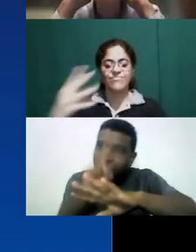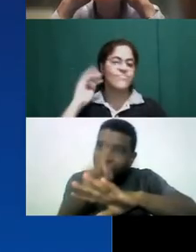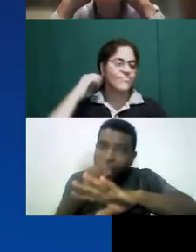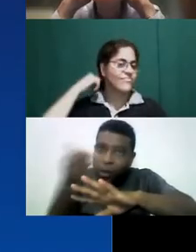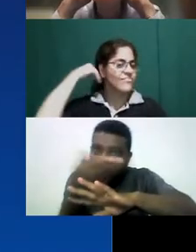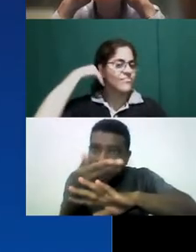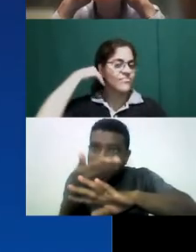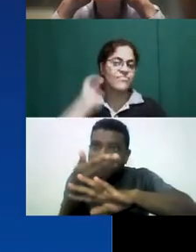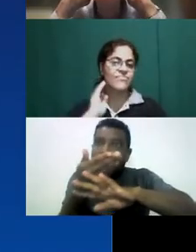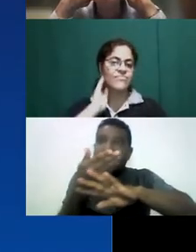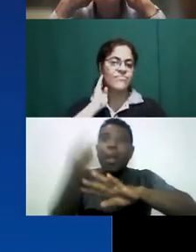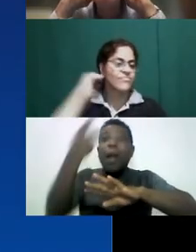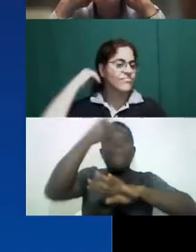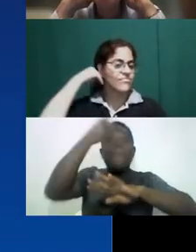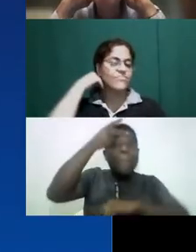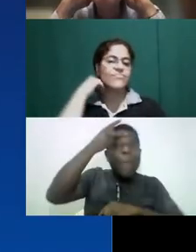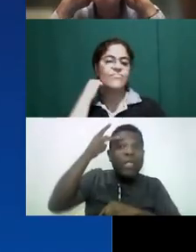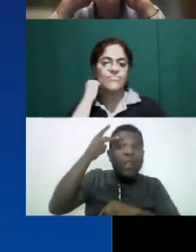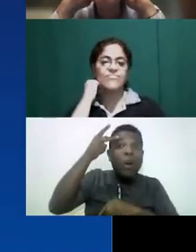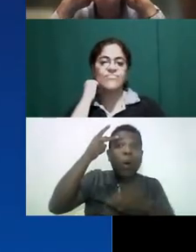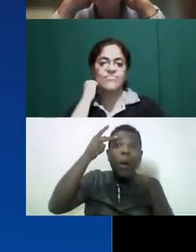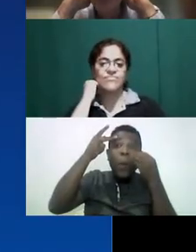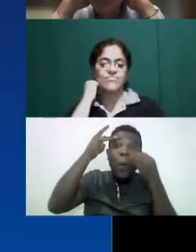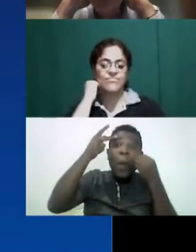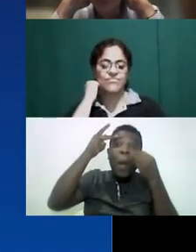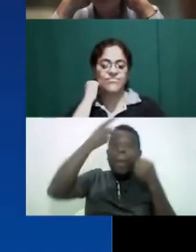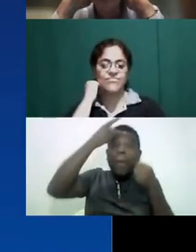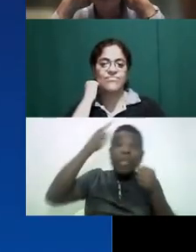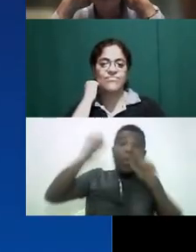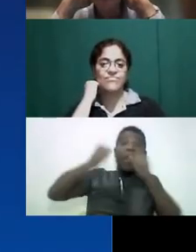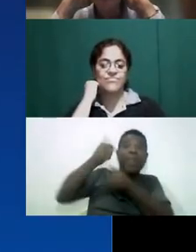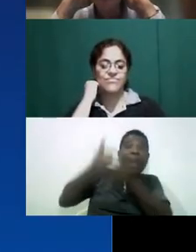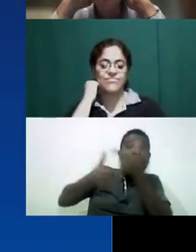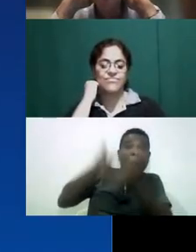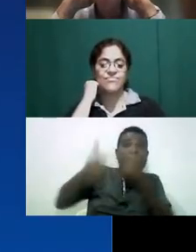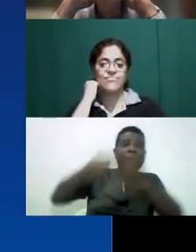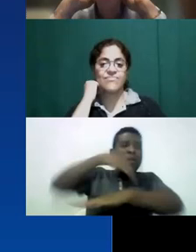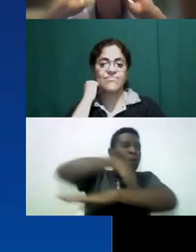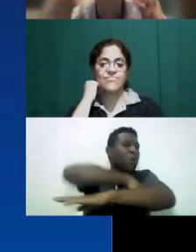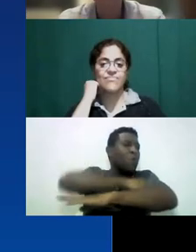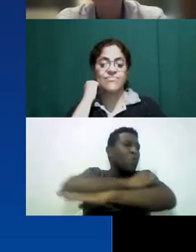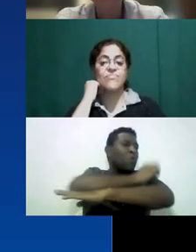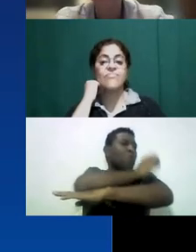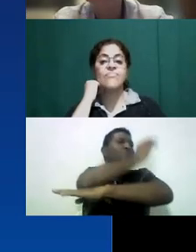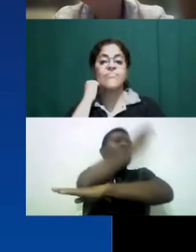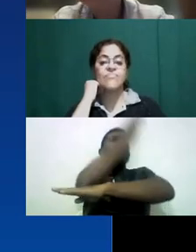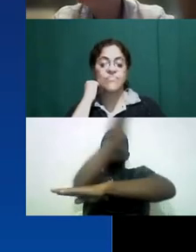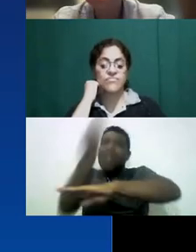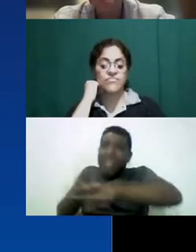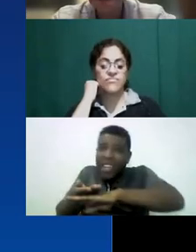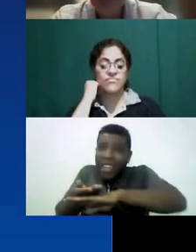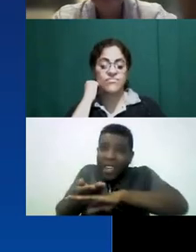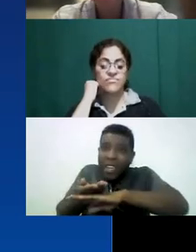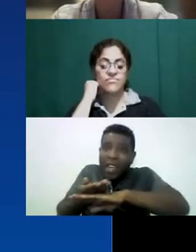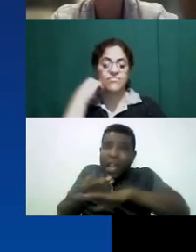musculatura tensa. E isso pode gerar dores na base da nuca, né? Então, um indivíduo que fica assim o tempo todo, ó, o que